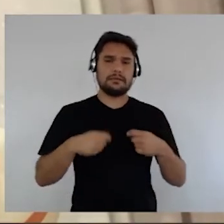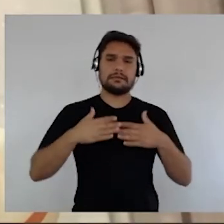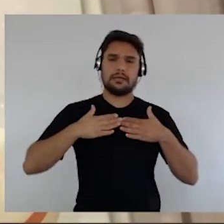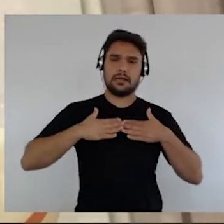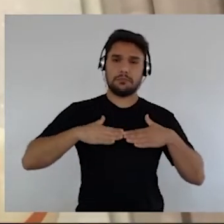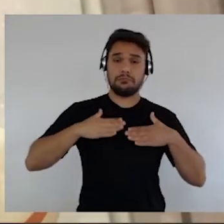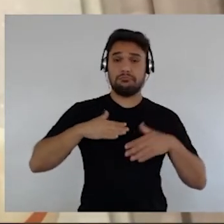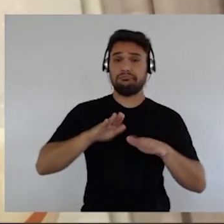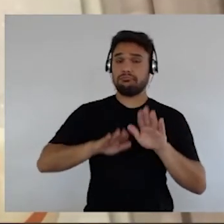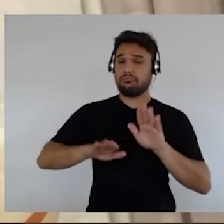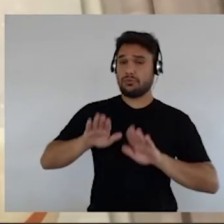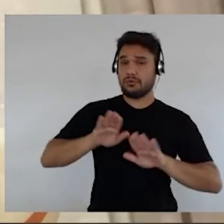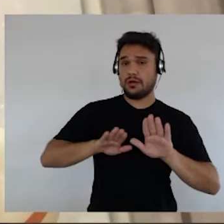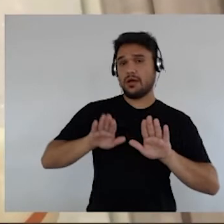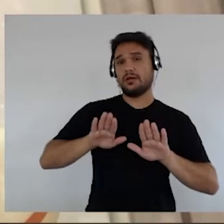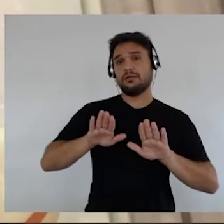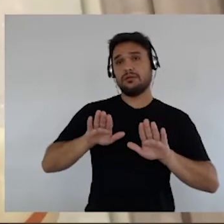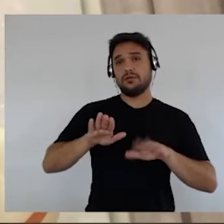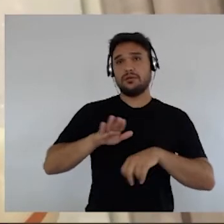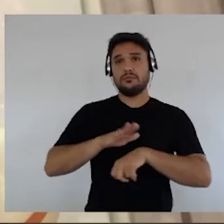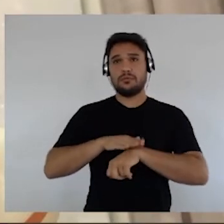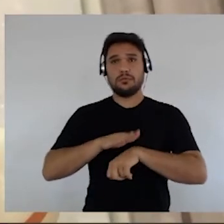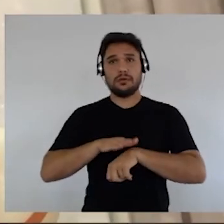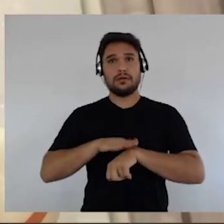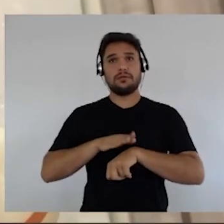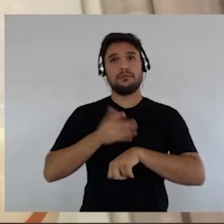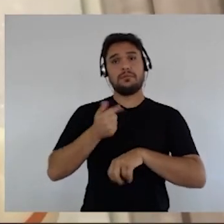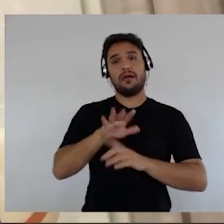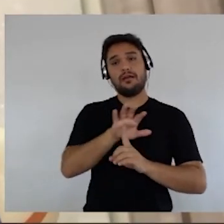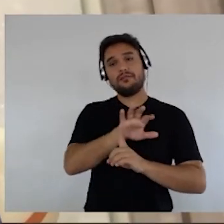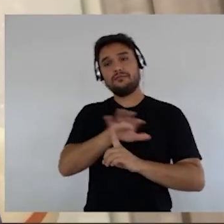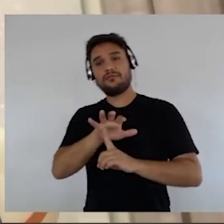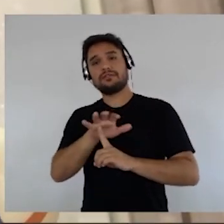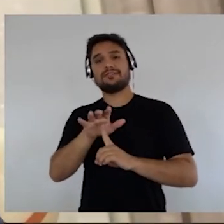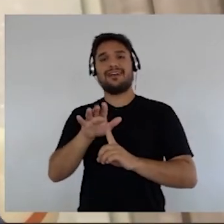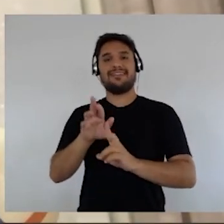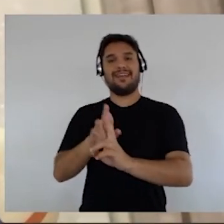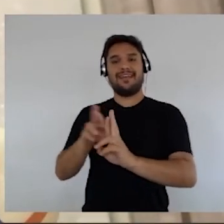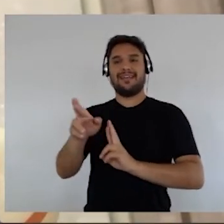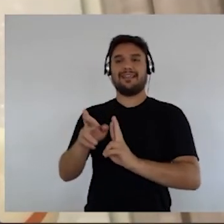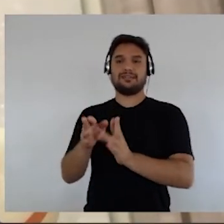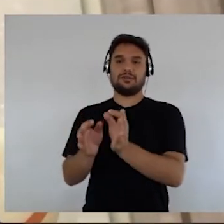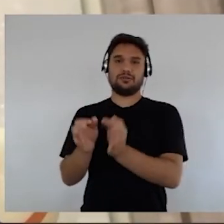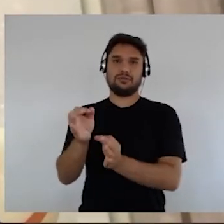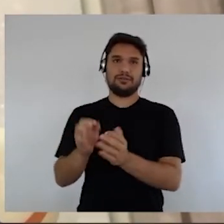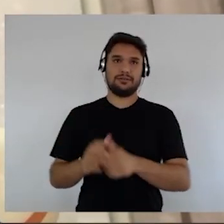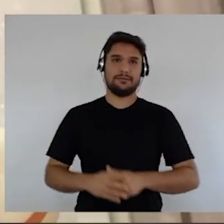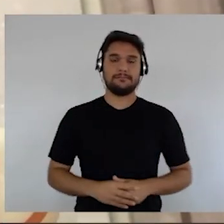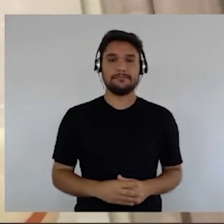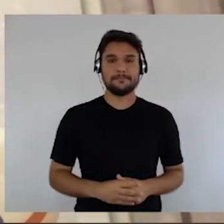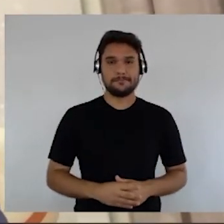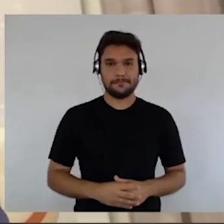muito cuidado ao intervir nas relações jurídicas.